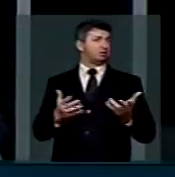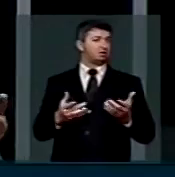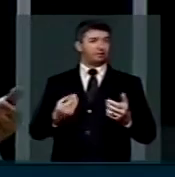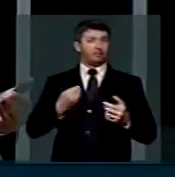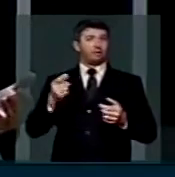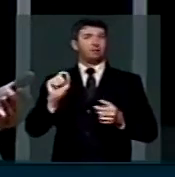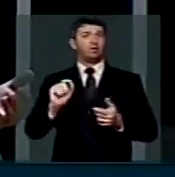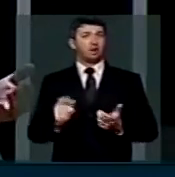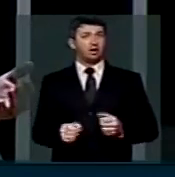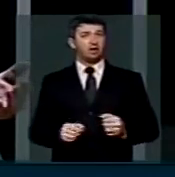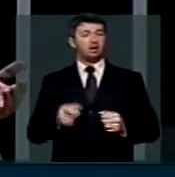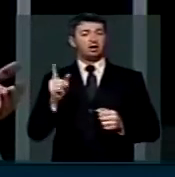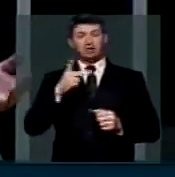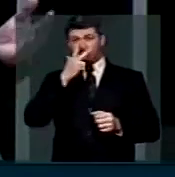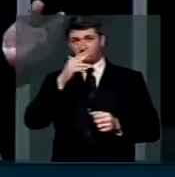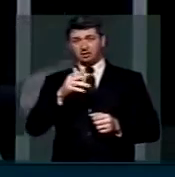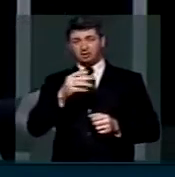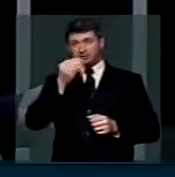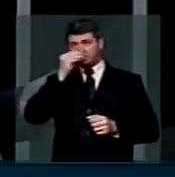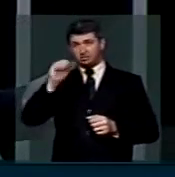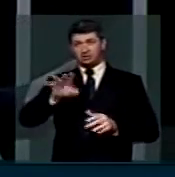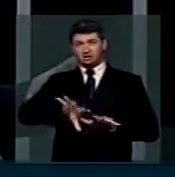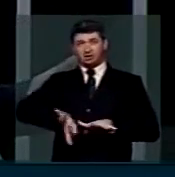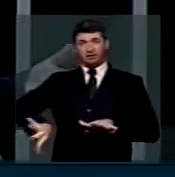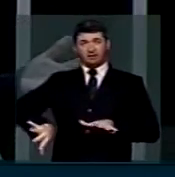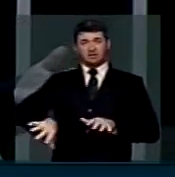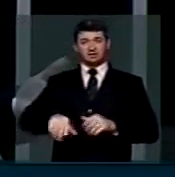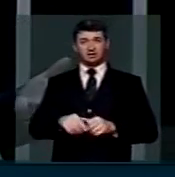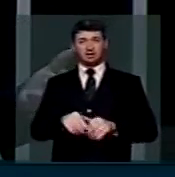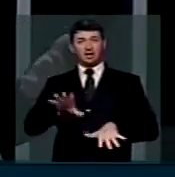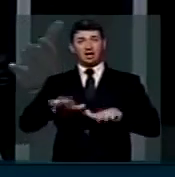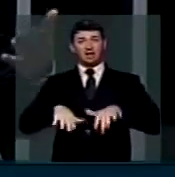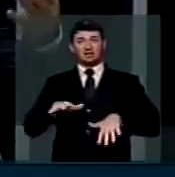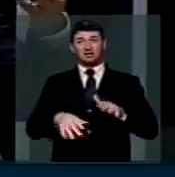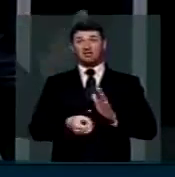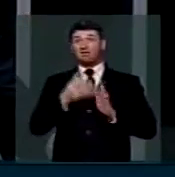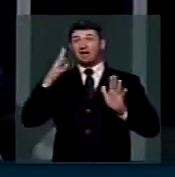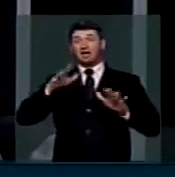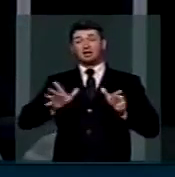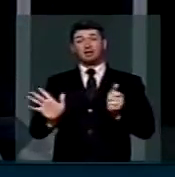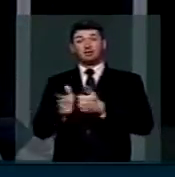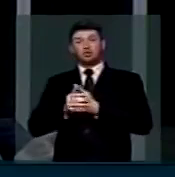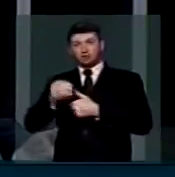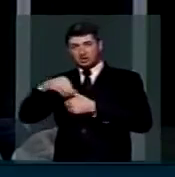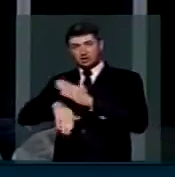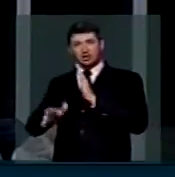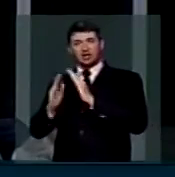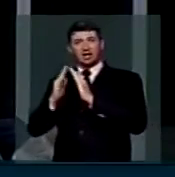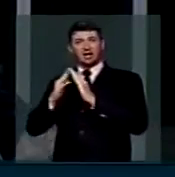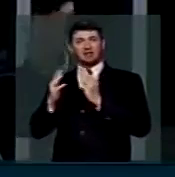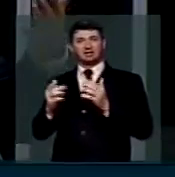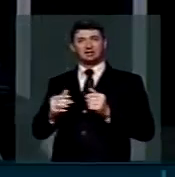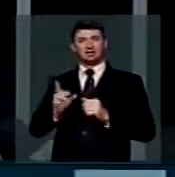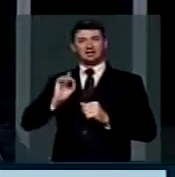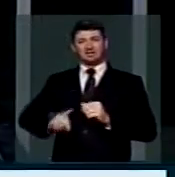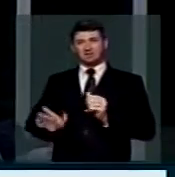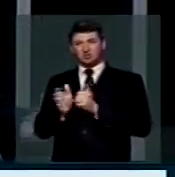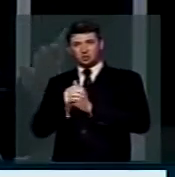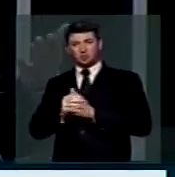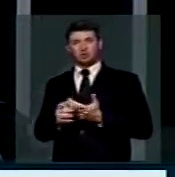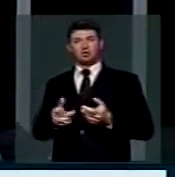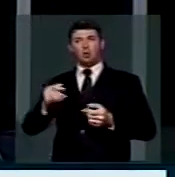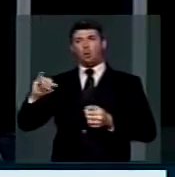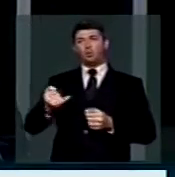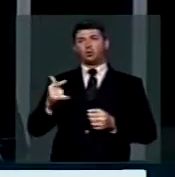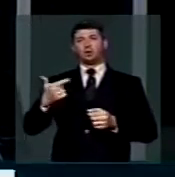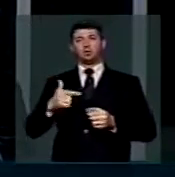viviam quase que de maneira clandestina, muitos deles escondidos dentro de casa, fora da